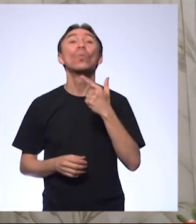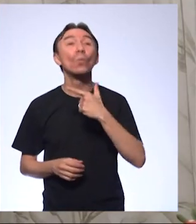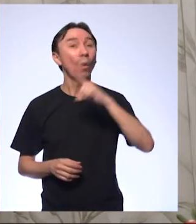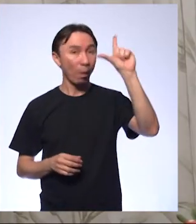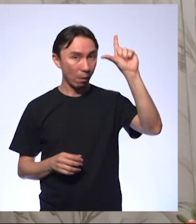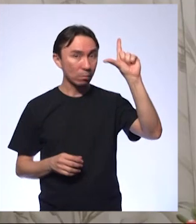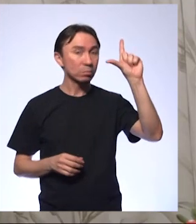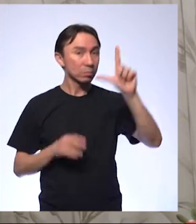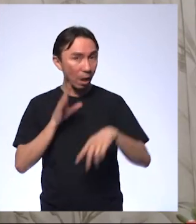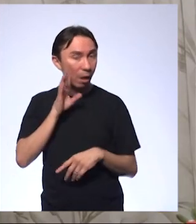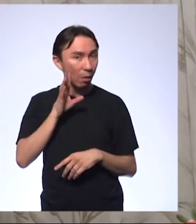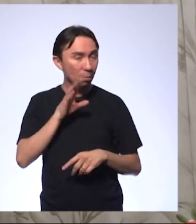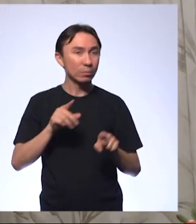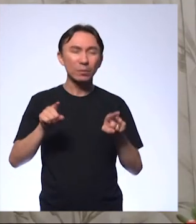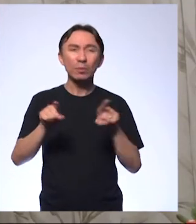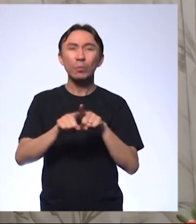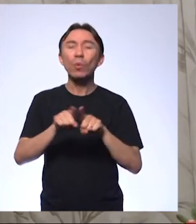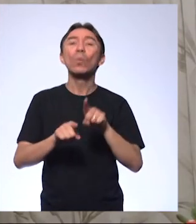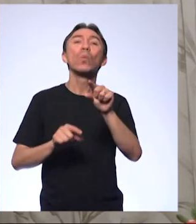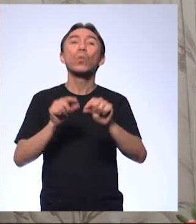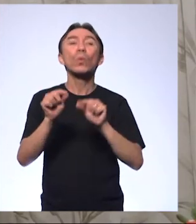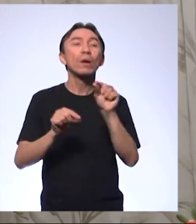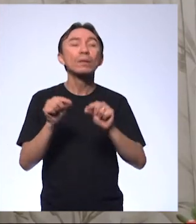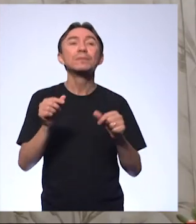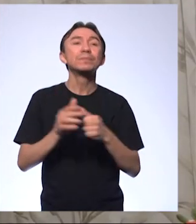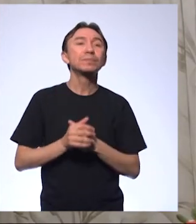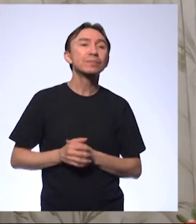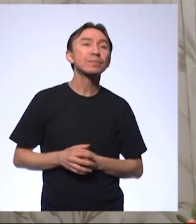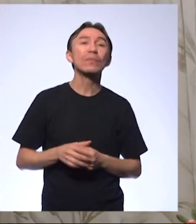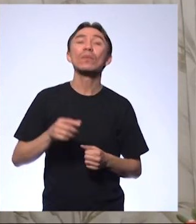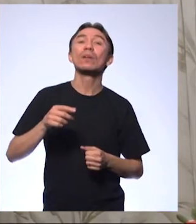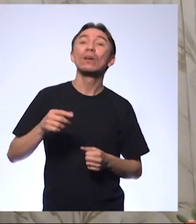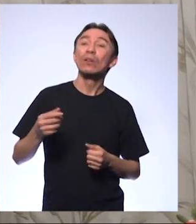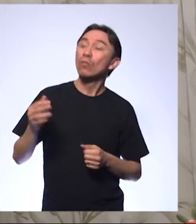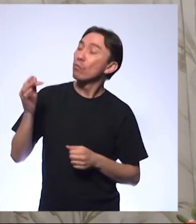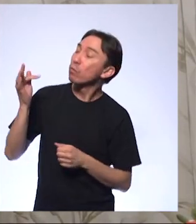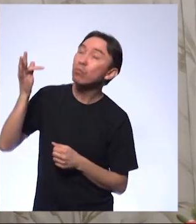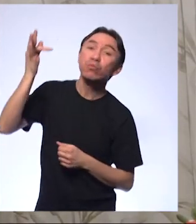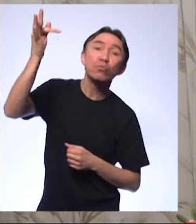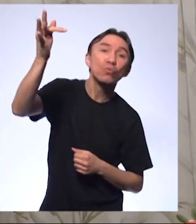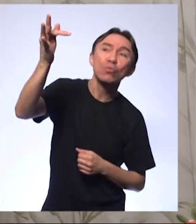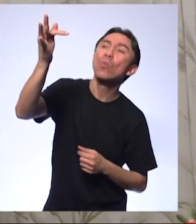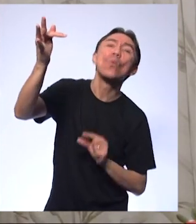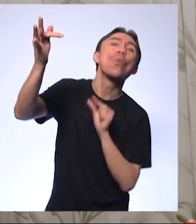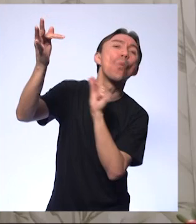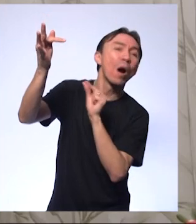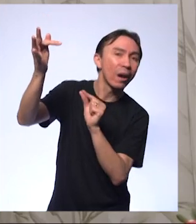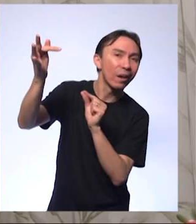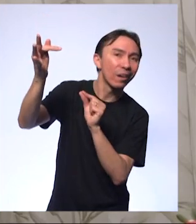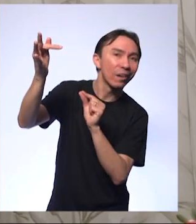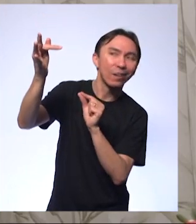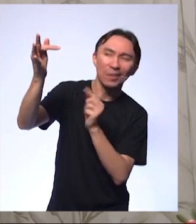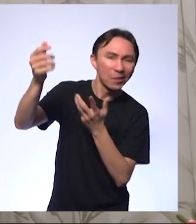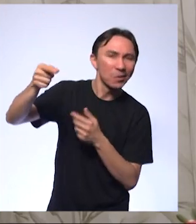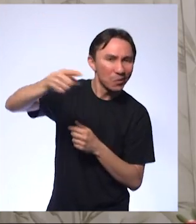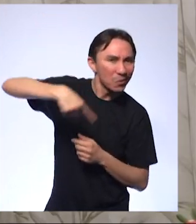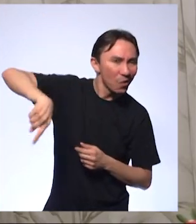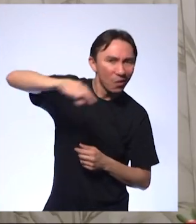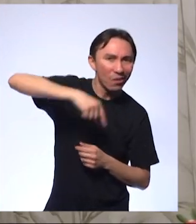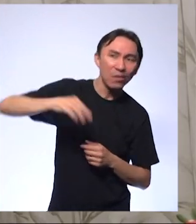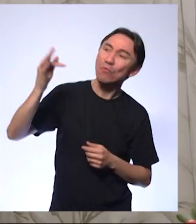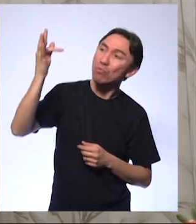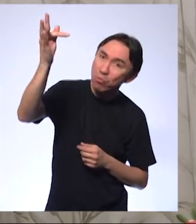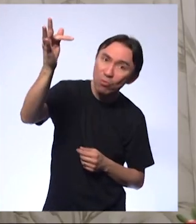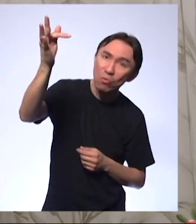também da gente cuidar é a forma com que a gente lida com o nosso futuro. Porque o nosso futuro ele é consequência do que a gente